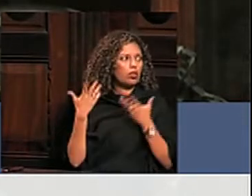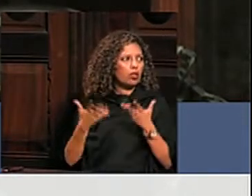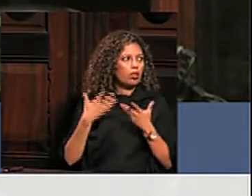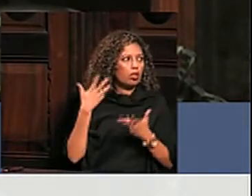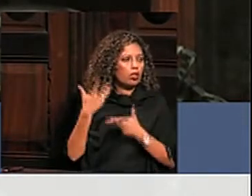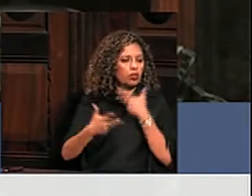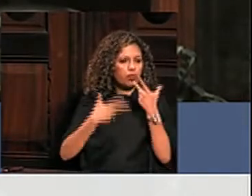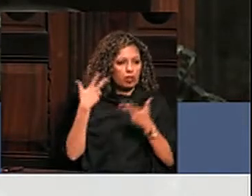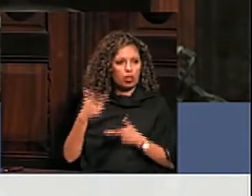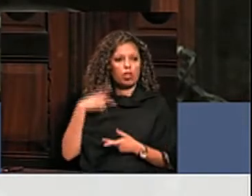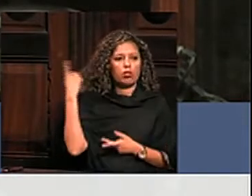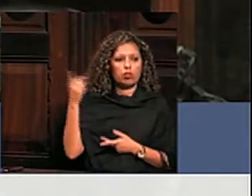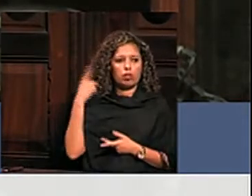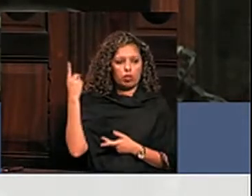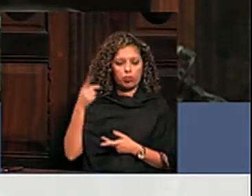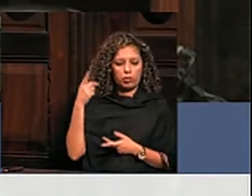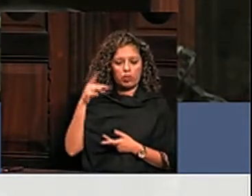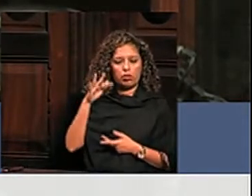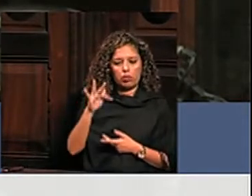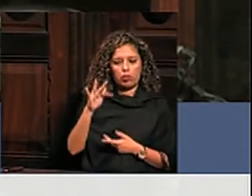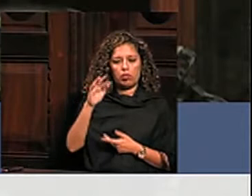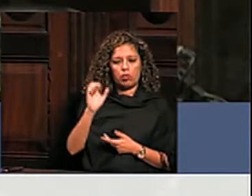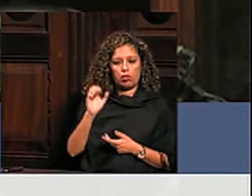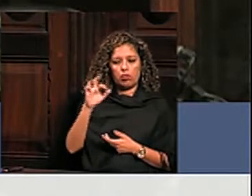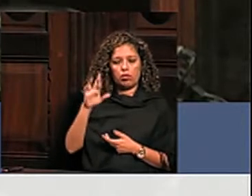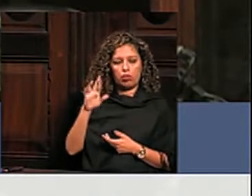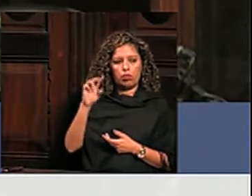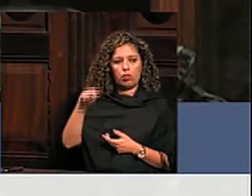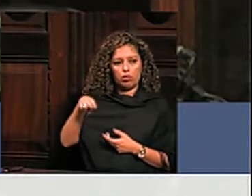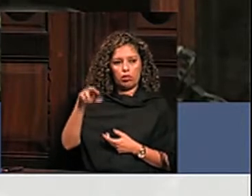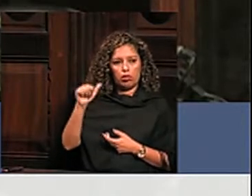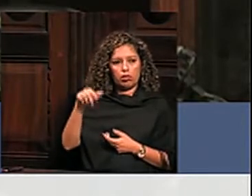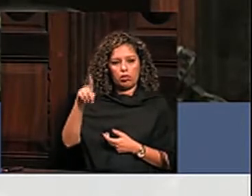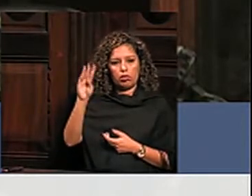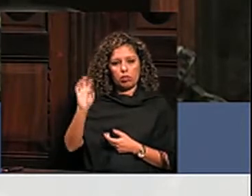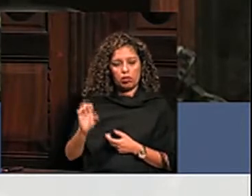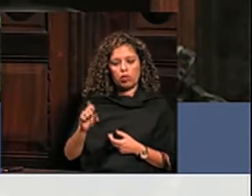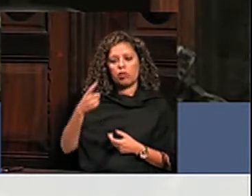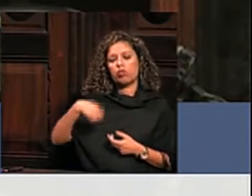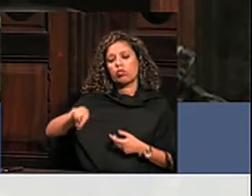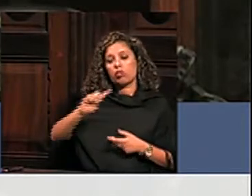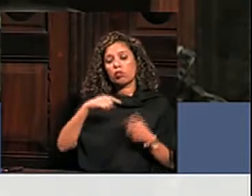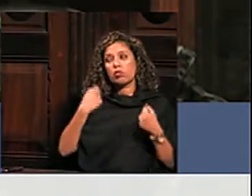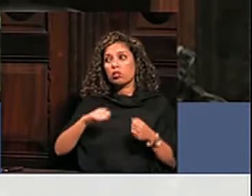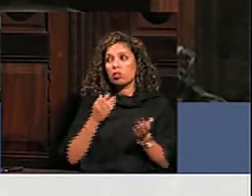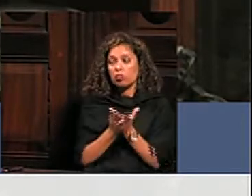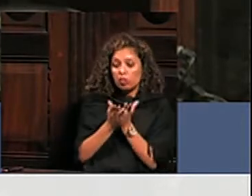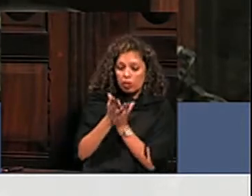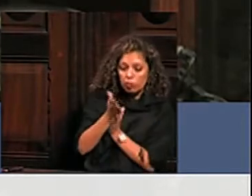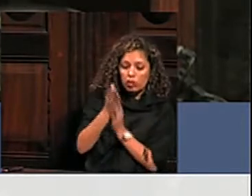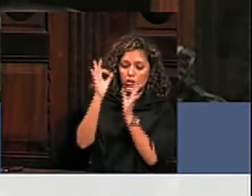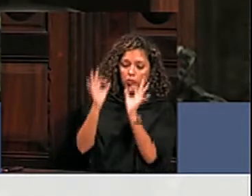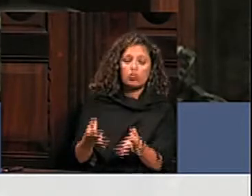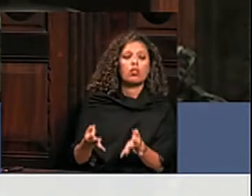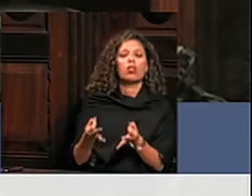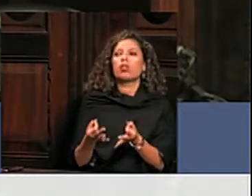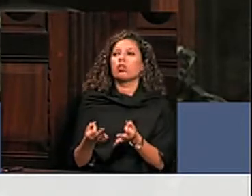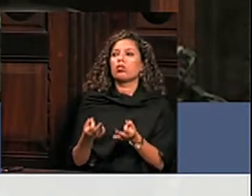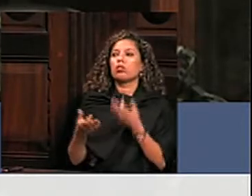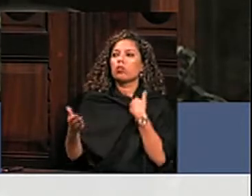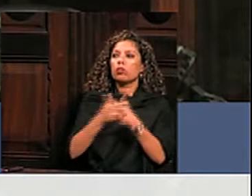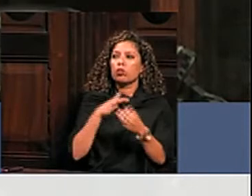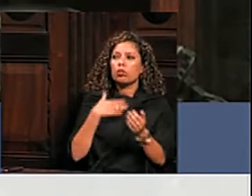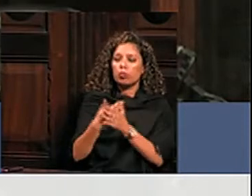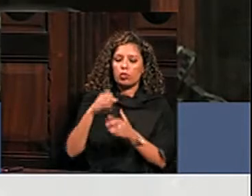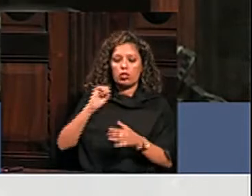deputado Pedro Fernandes que é bom que a gente consiga avançar, porque isso aqui pode ser um impedimento sério para a economia do Estado, independente de questão de